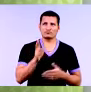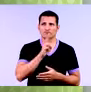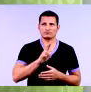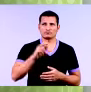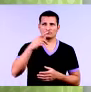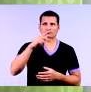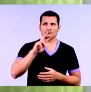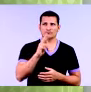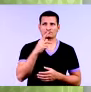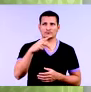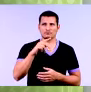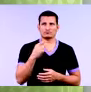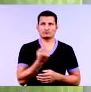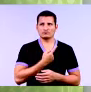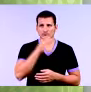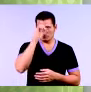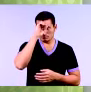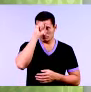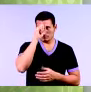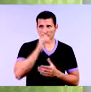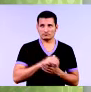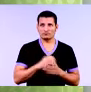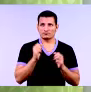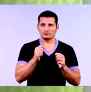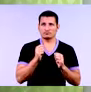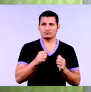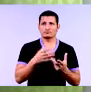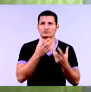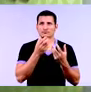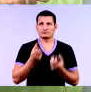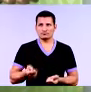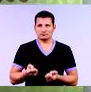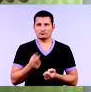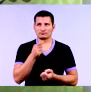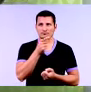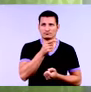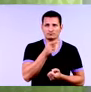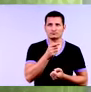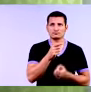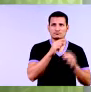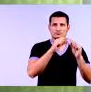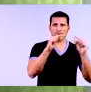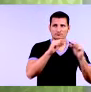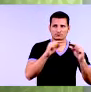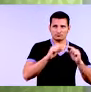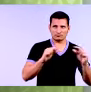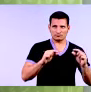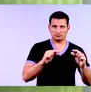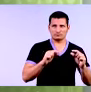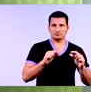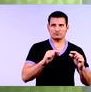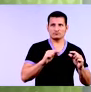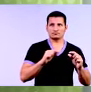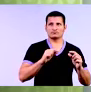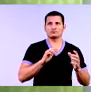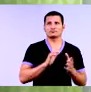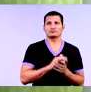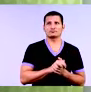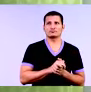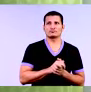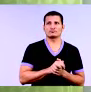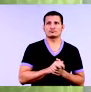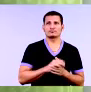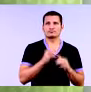o PHP, nós aprendemos que nós podemos receber de um formulário, pela tag action, como destino,